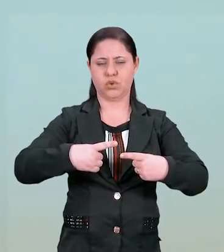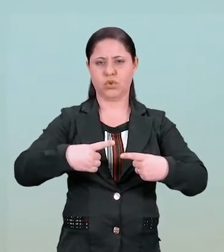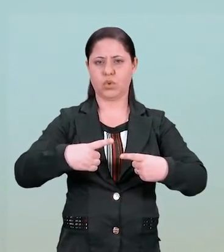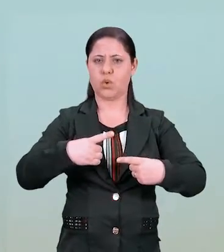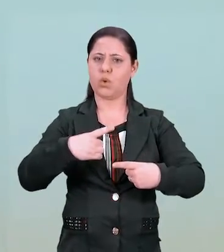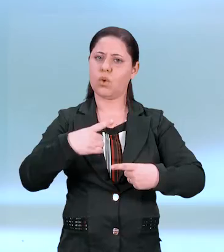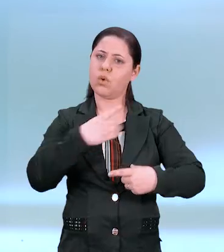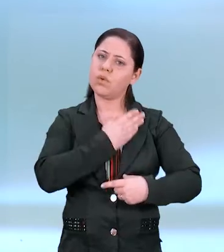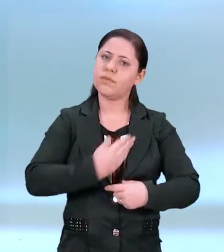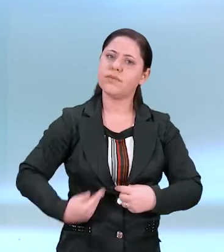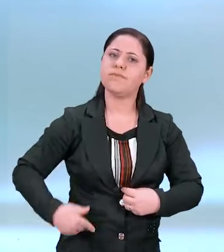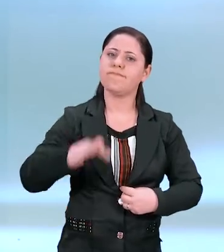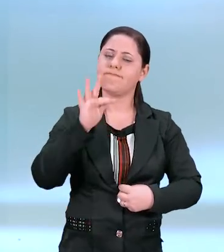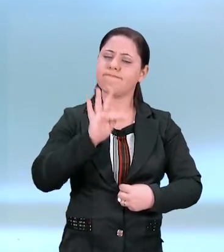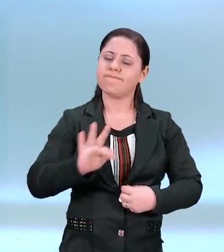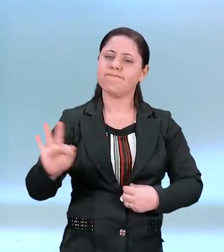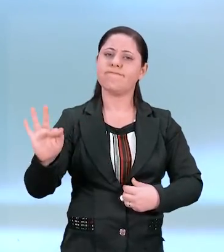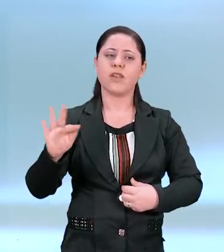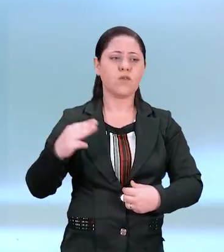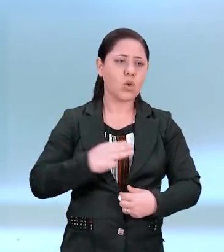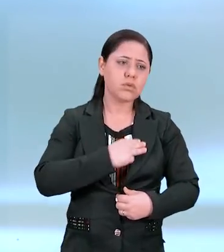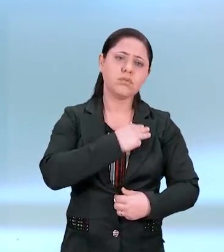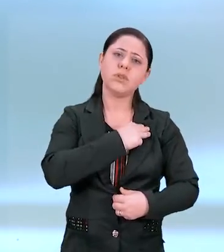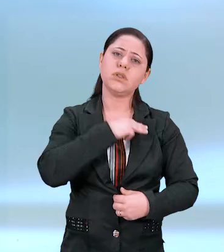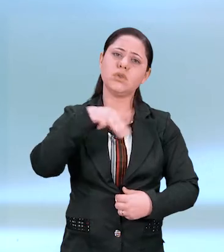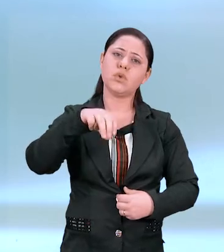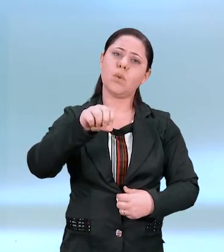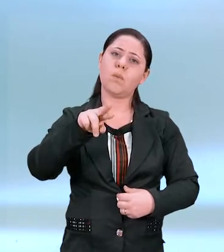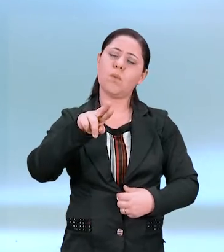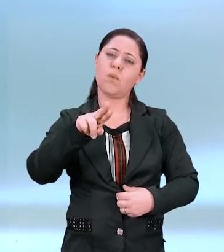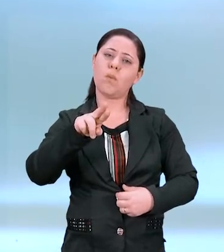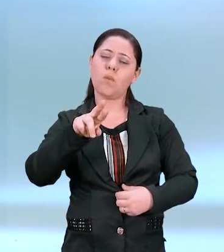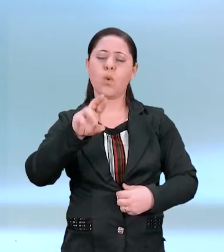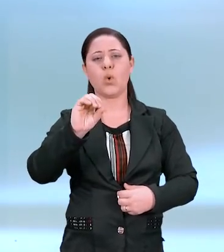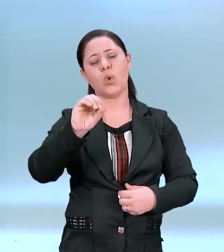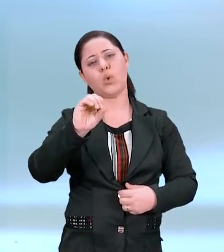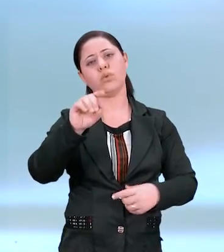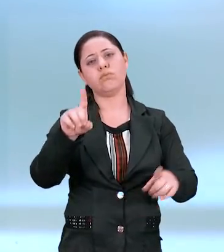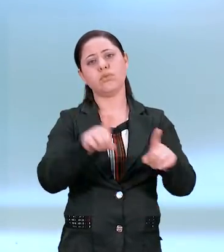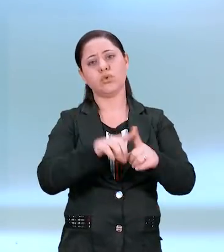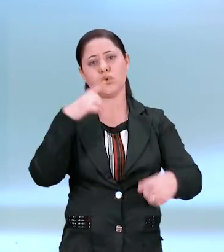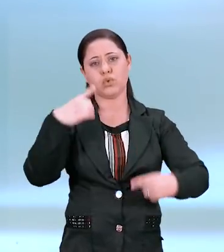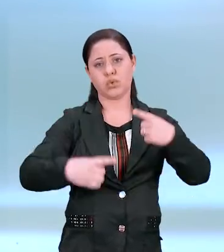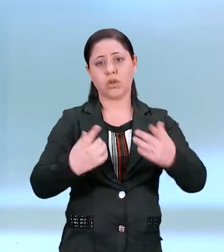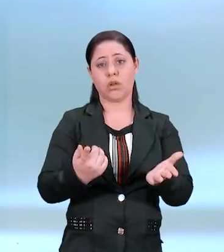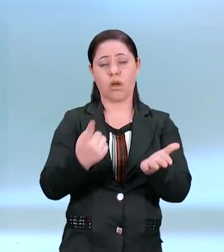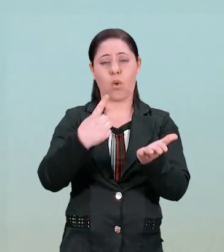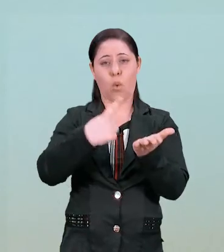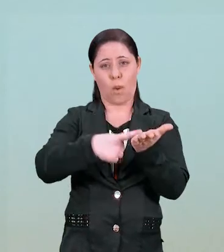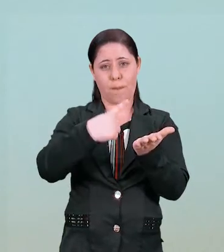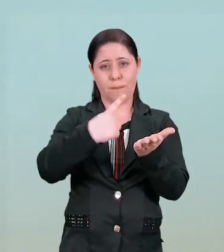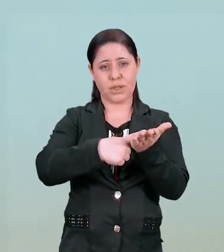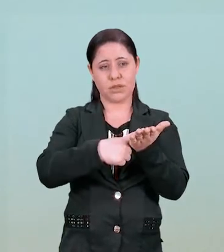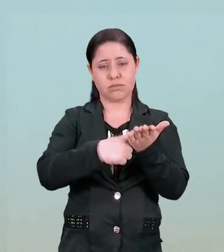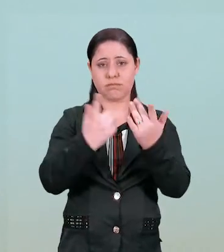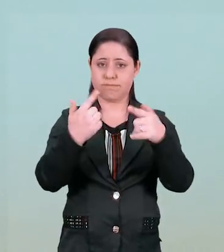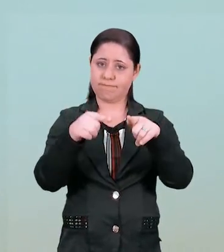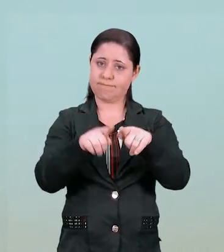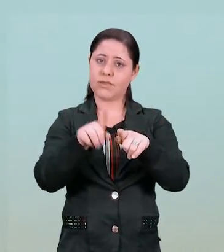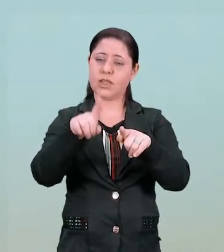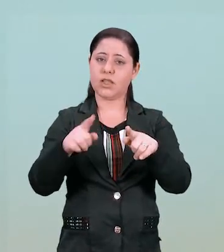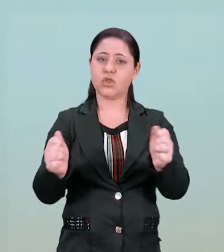ministro Moro, discutindo justamente este termo de cooperação, onde a União, através da Polícia